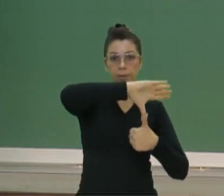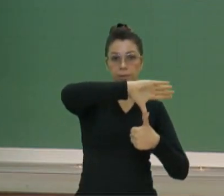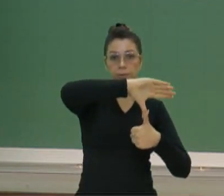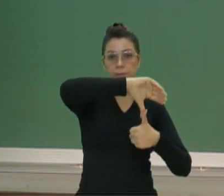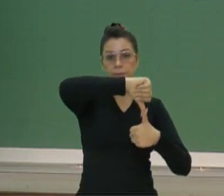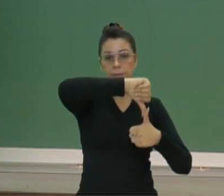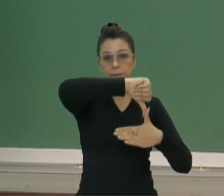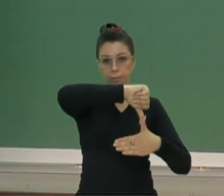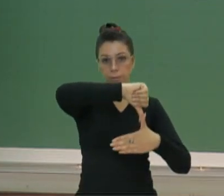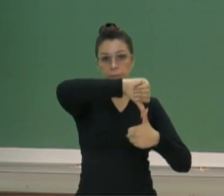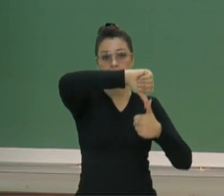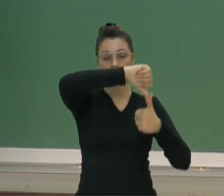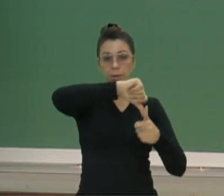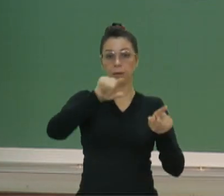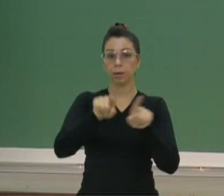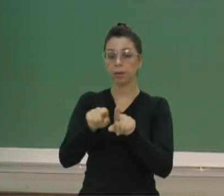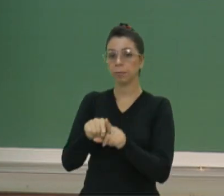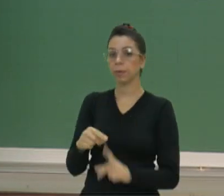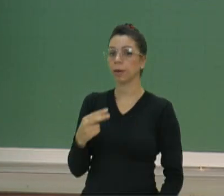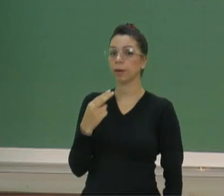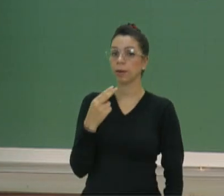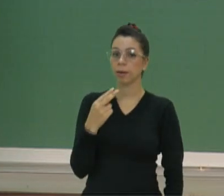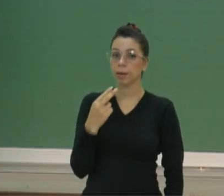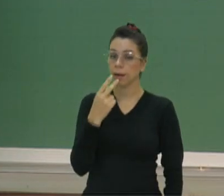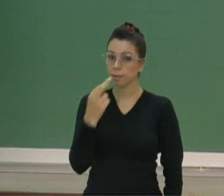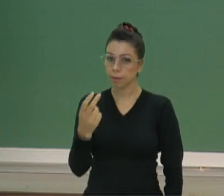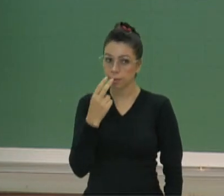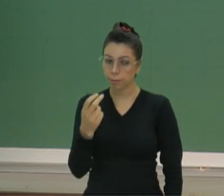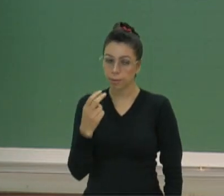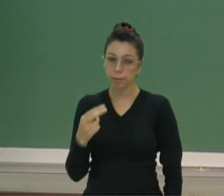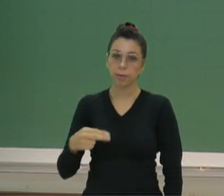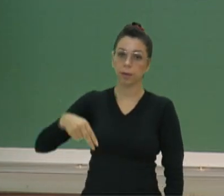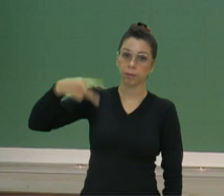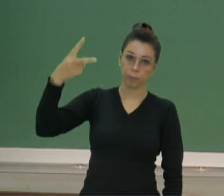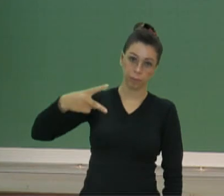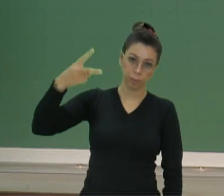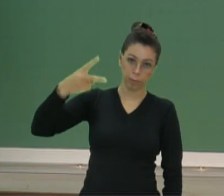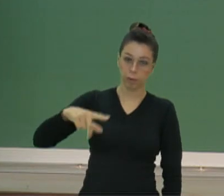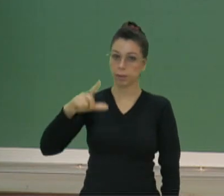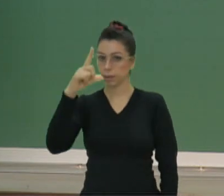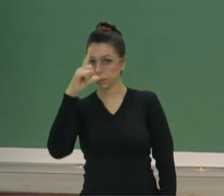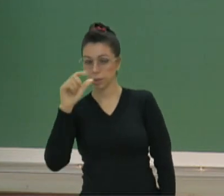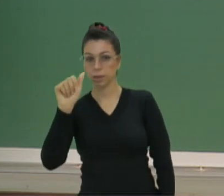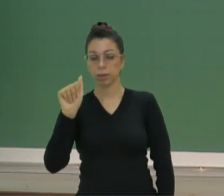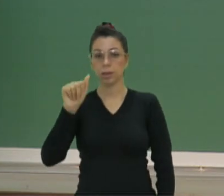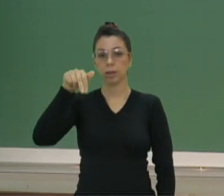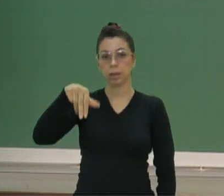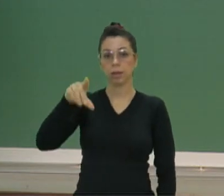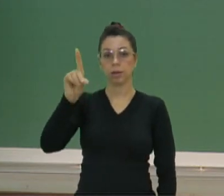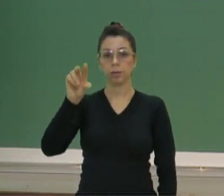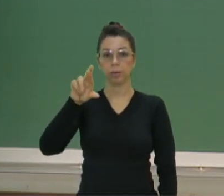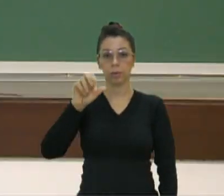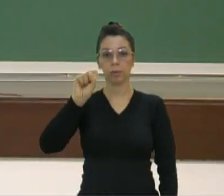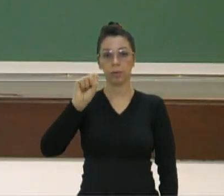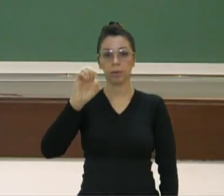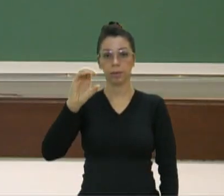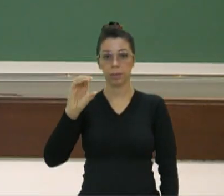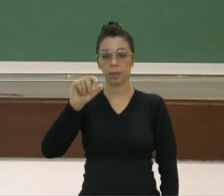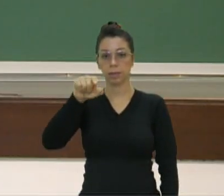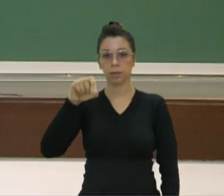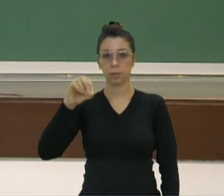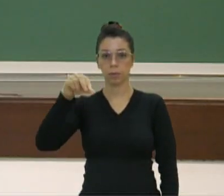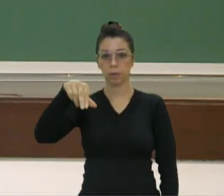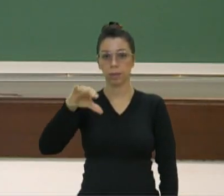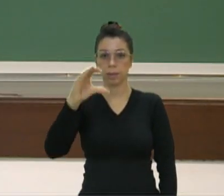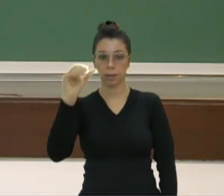linguística, em que você tem América anglo-saxônica e América Latina. Já quando olhamos o continente africano, nós devemos